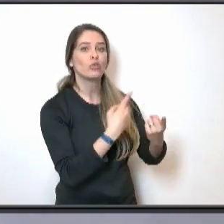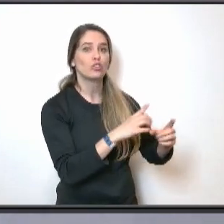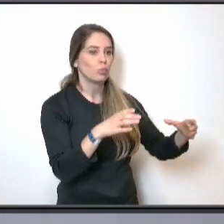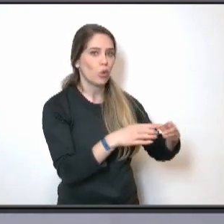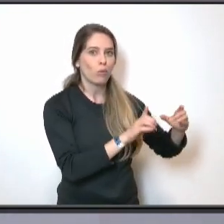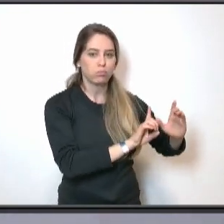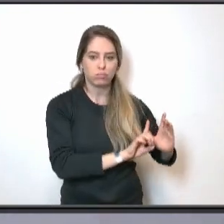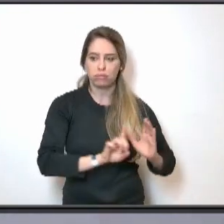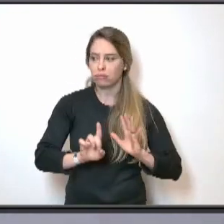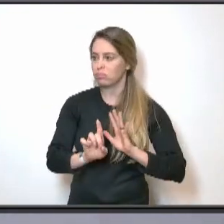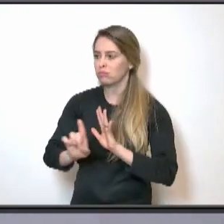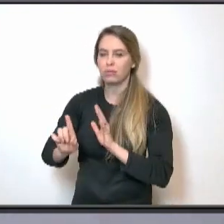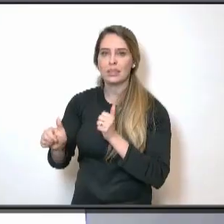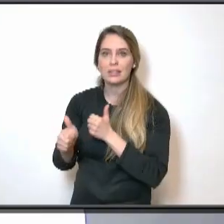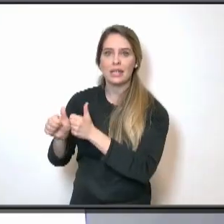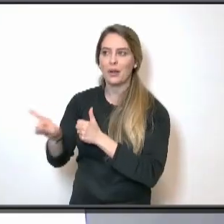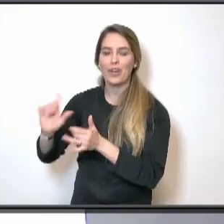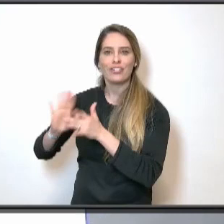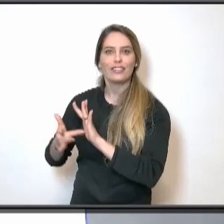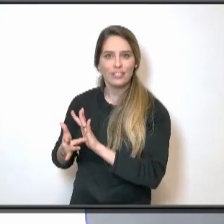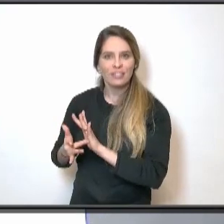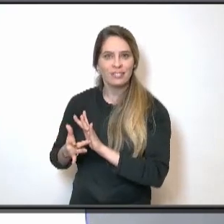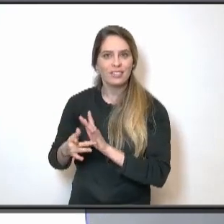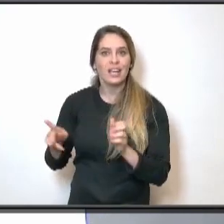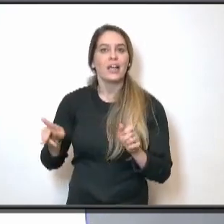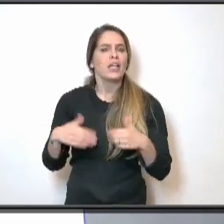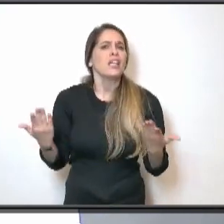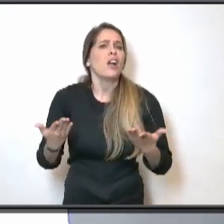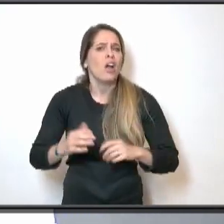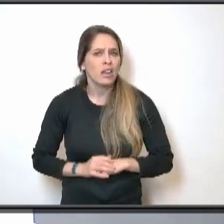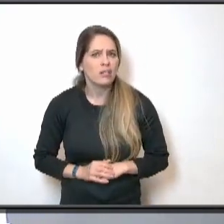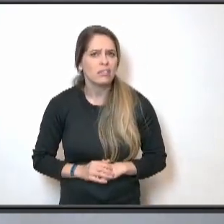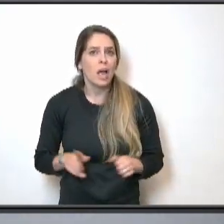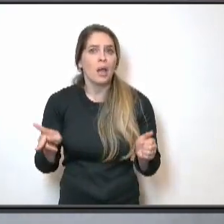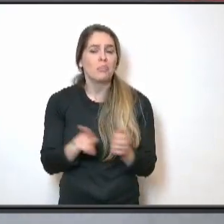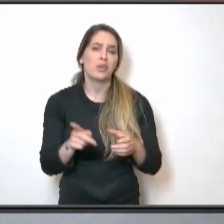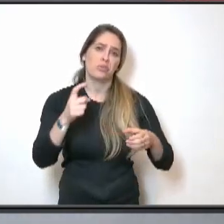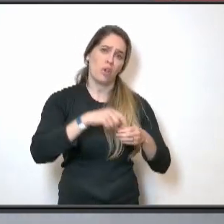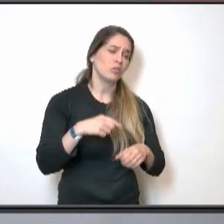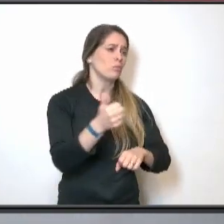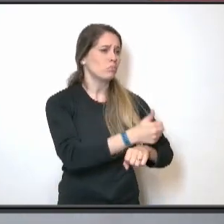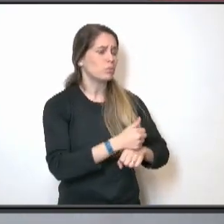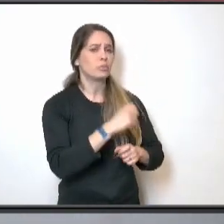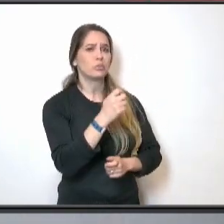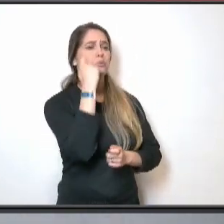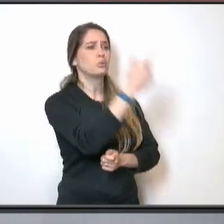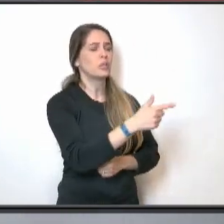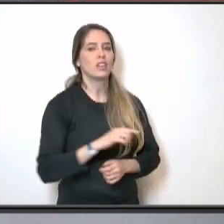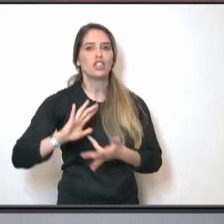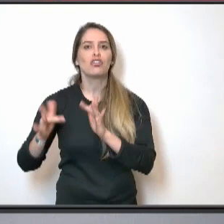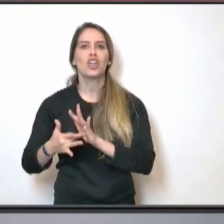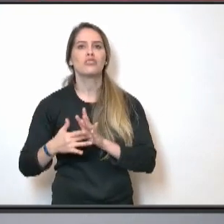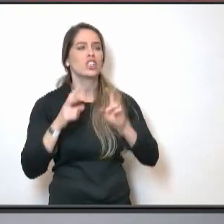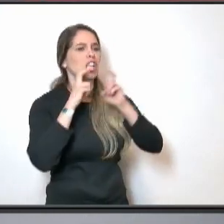Quando Pedro voltou a pescar, Pedro voltou para as redes, Jesus chega lá e diz assim, gritando lá na beira da praia: